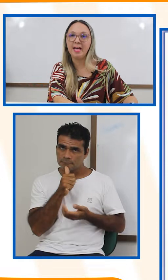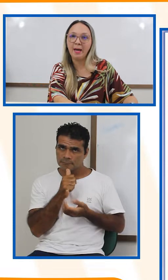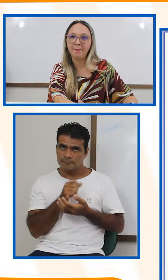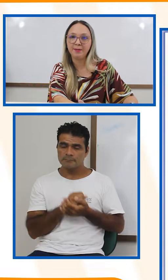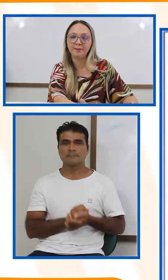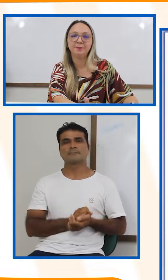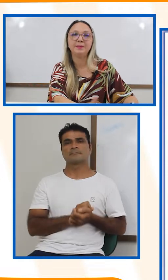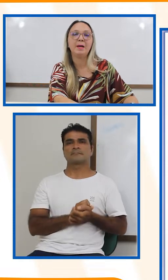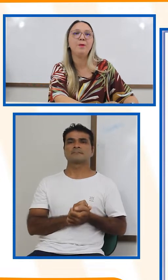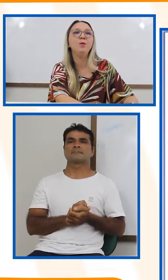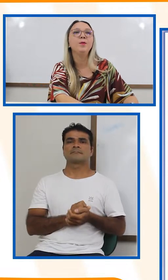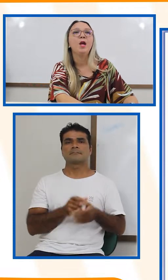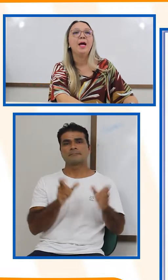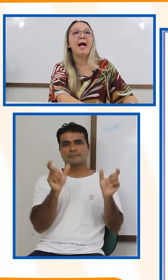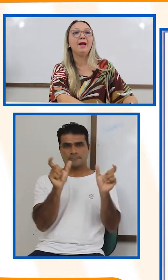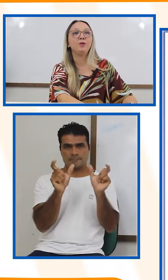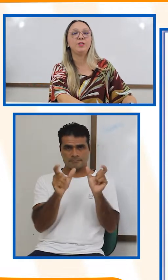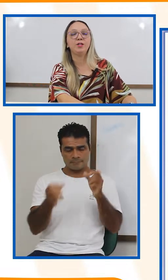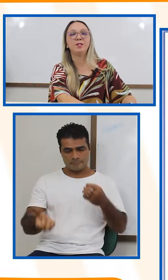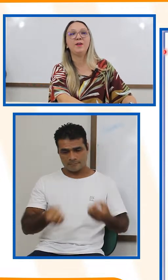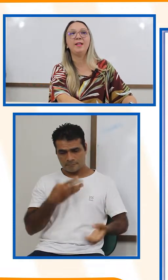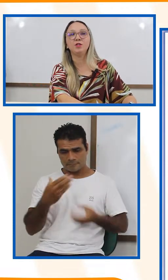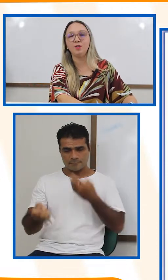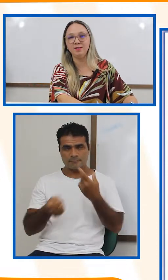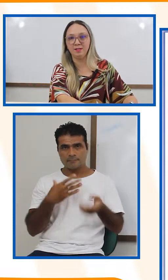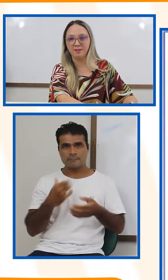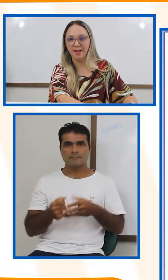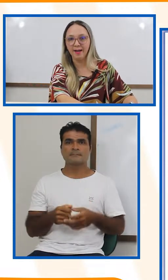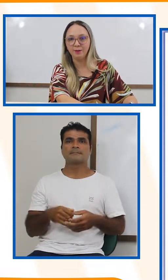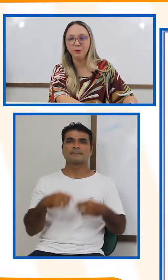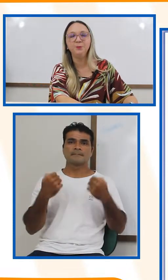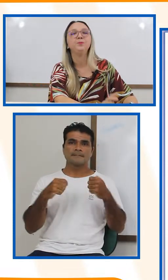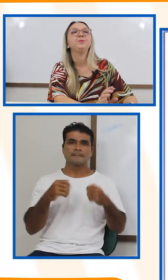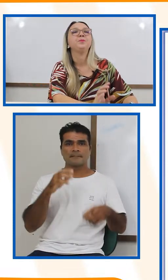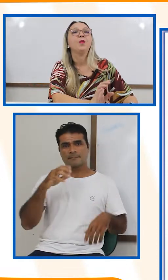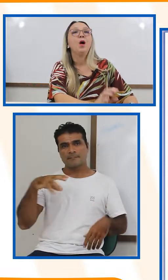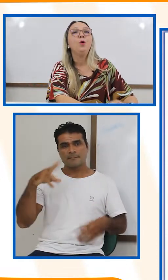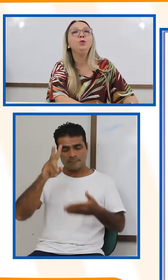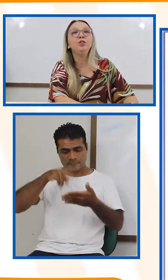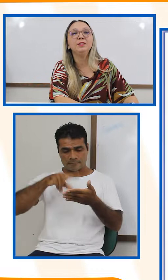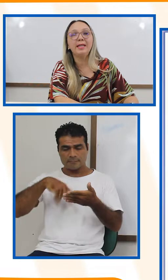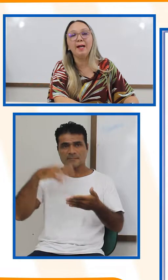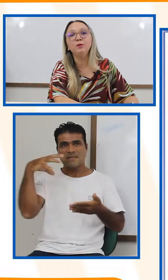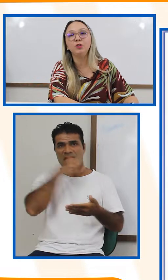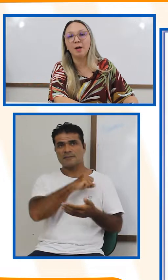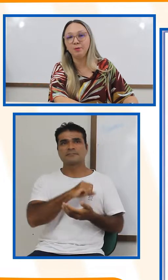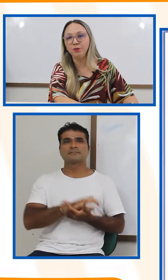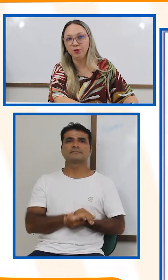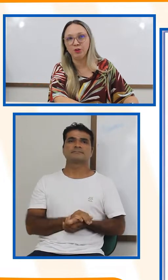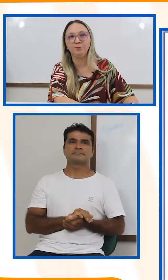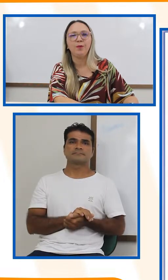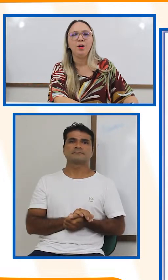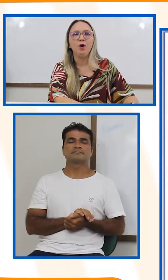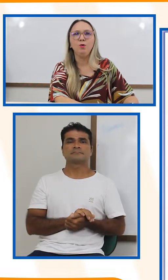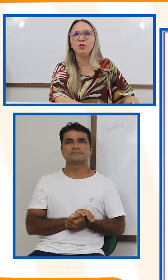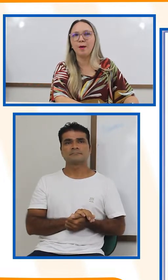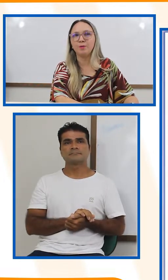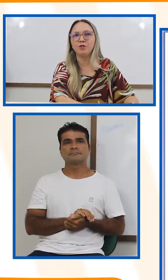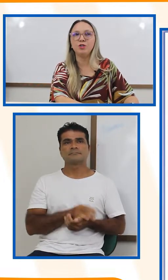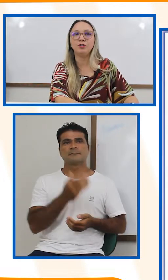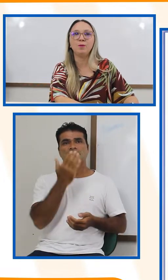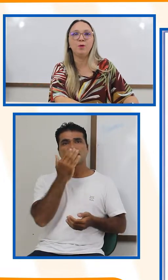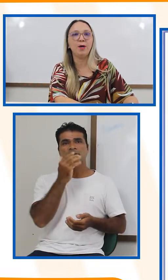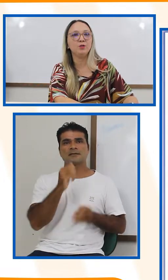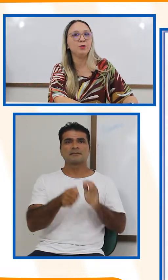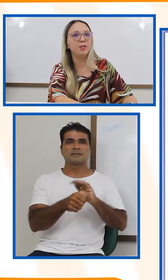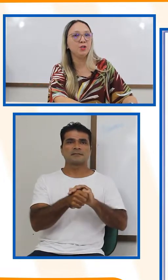forma mais rápida, tá bom? Agora a tia Cris vai ler sozinha, certo? O jantar do jabuti. O